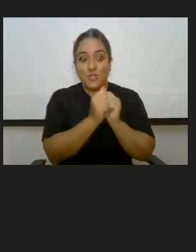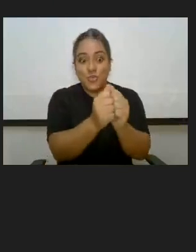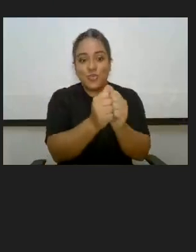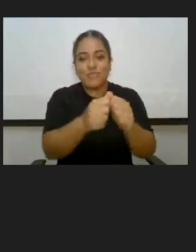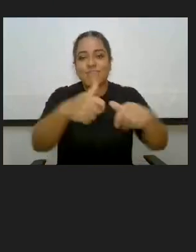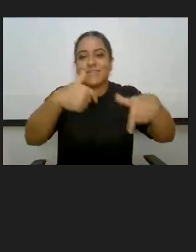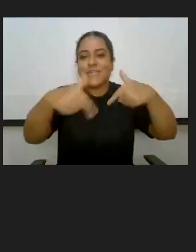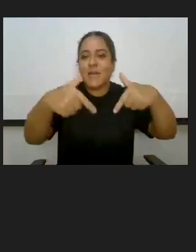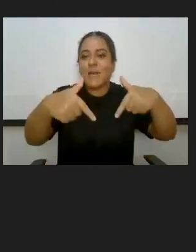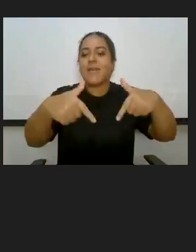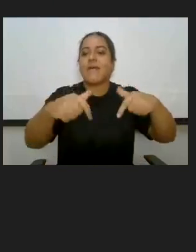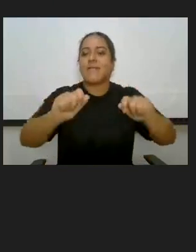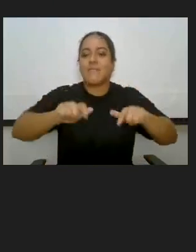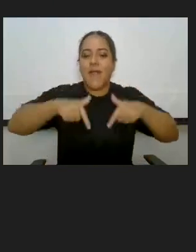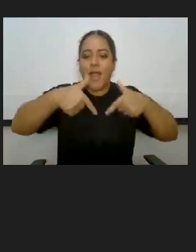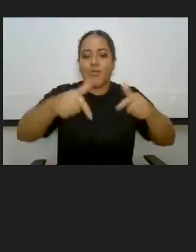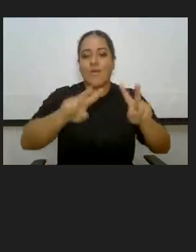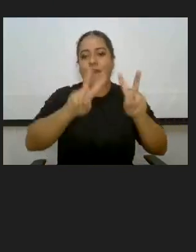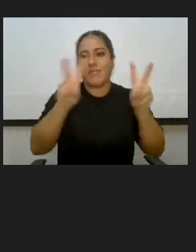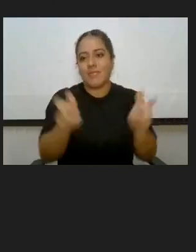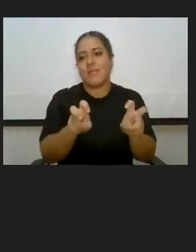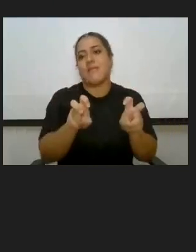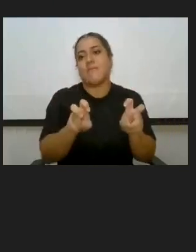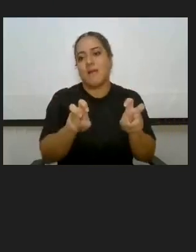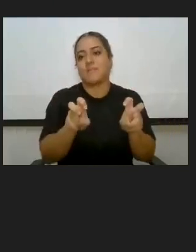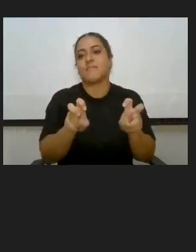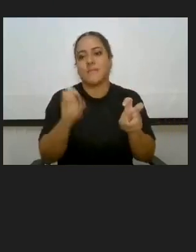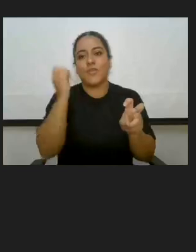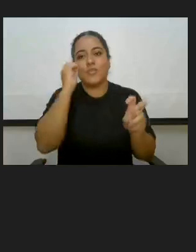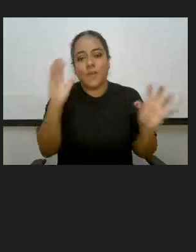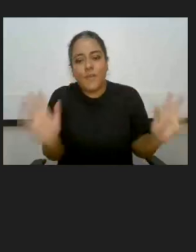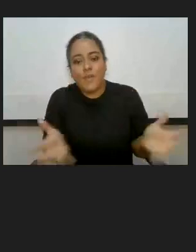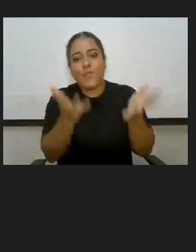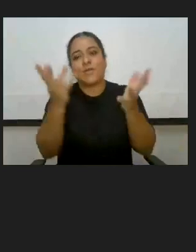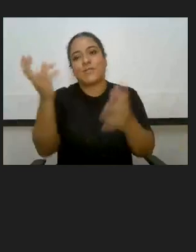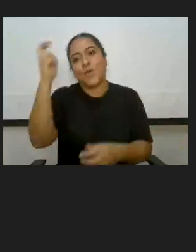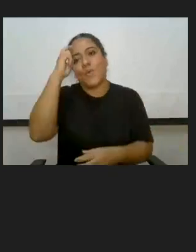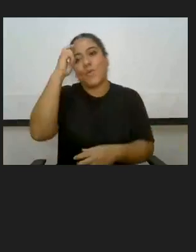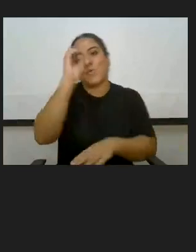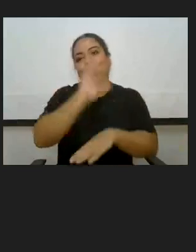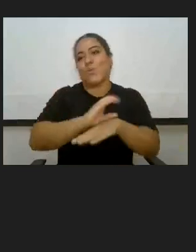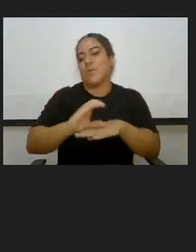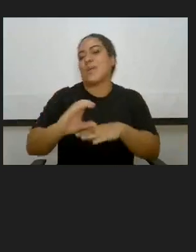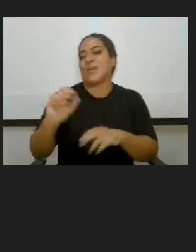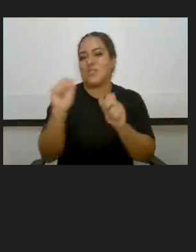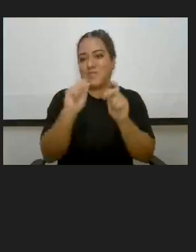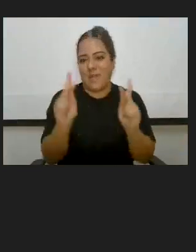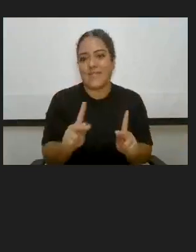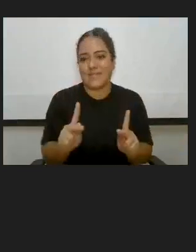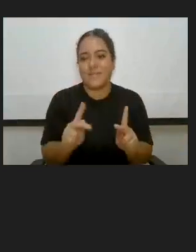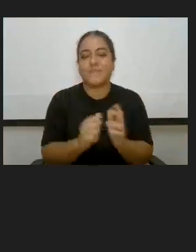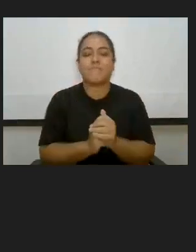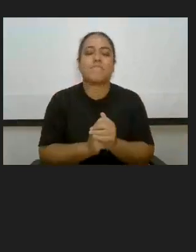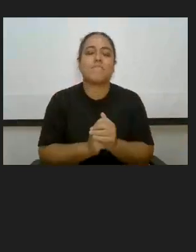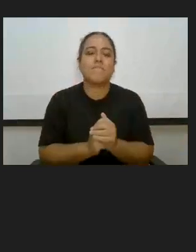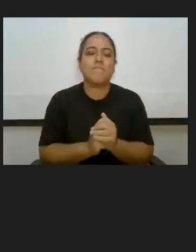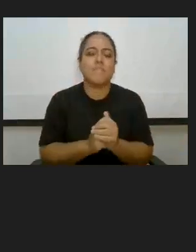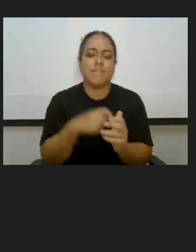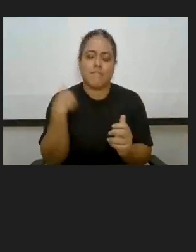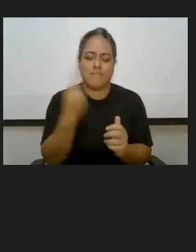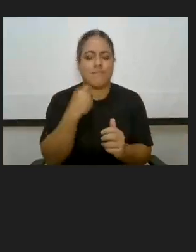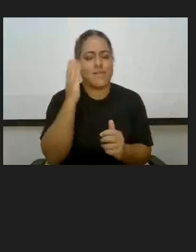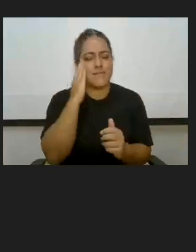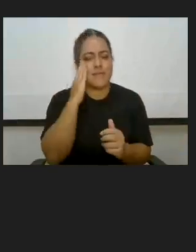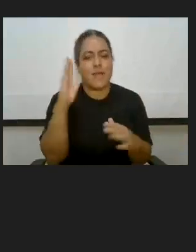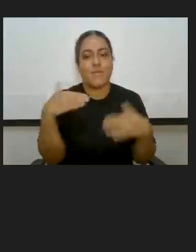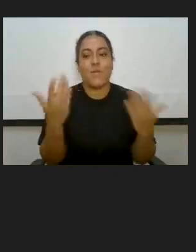trabalhar e atuar na temática da promoção da cultura de paz. A gente sabe que nós, quando a